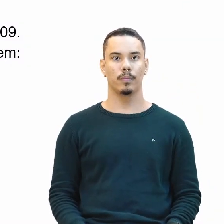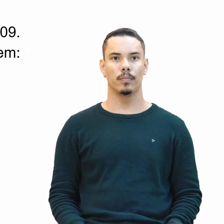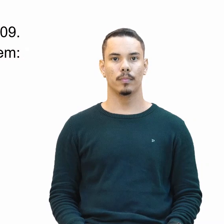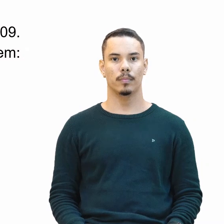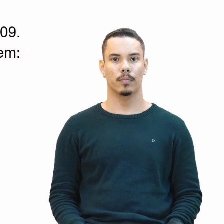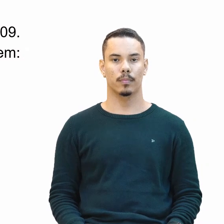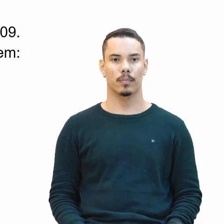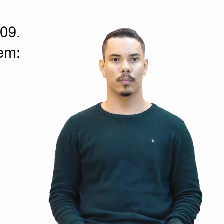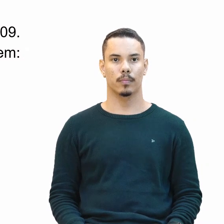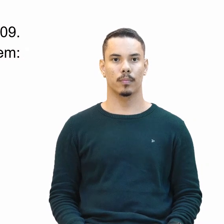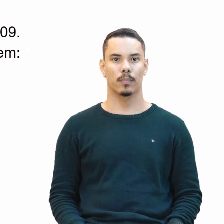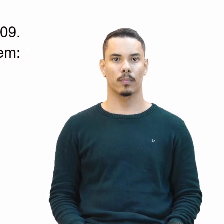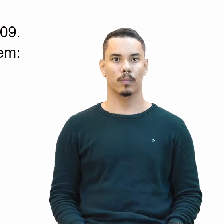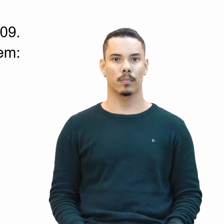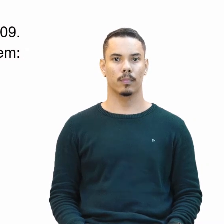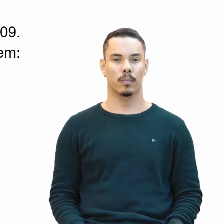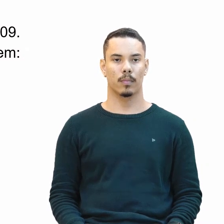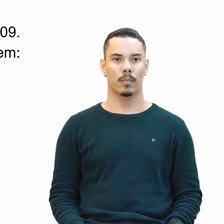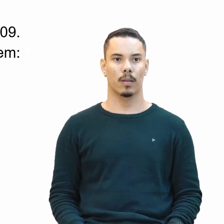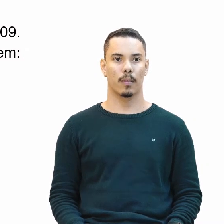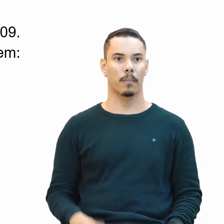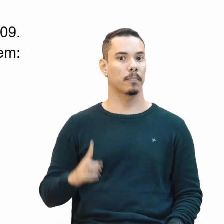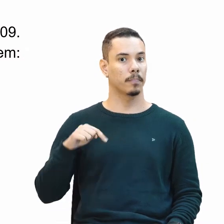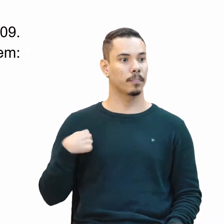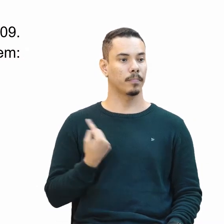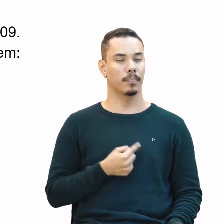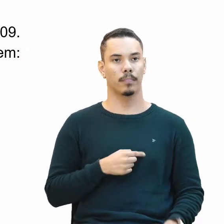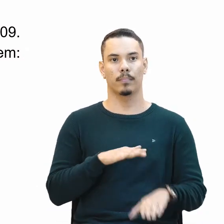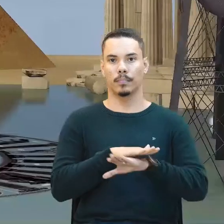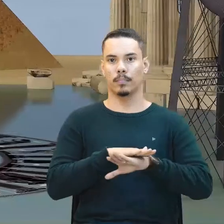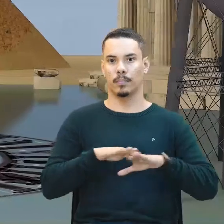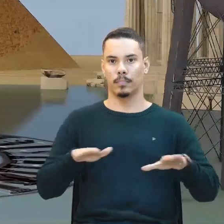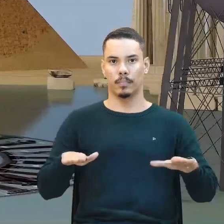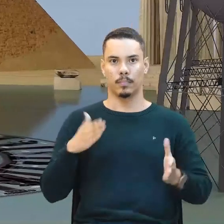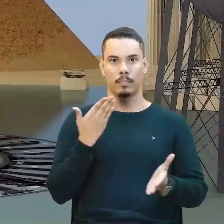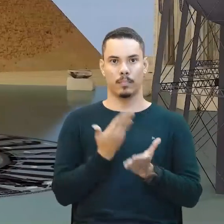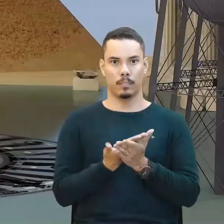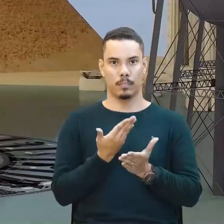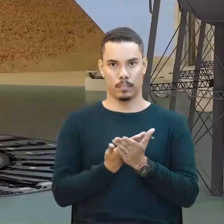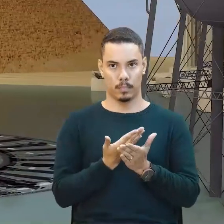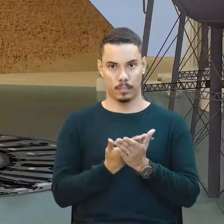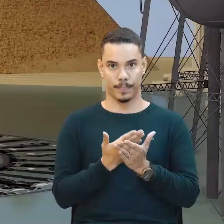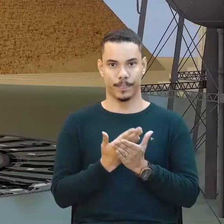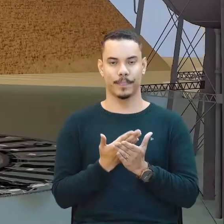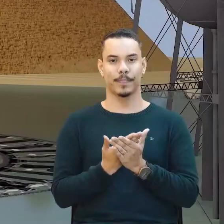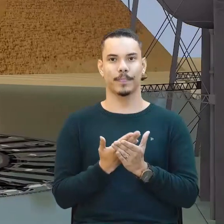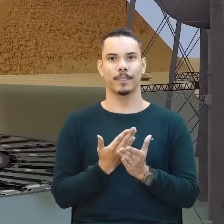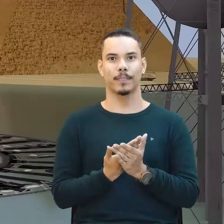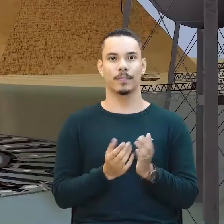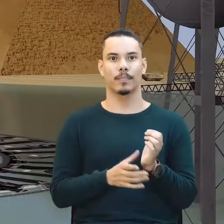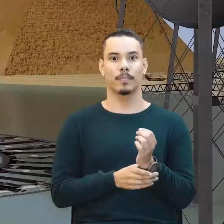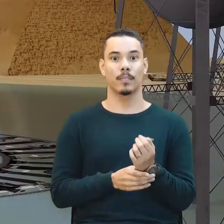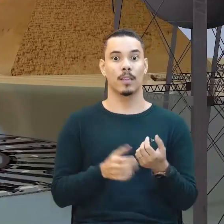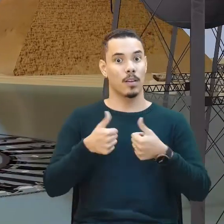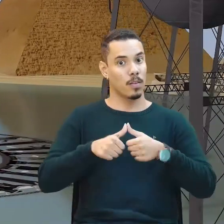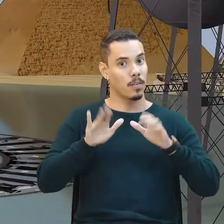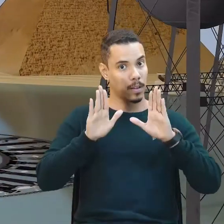Pessoal, então aqui a gente vai finalizando a aula e olha só, não saia daí